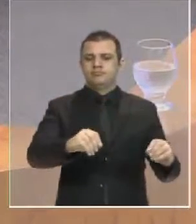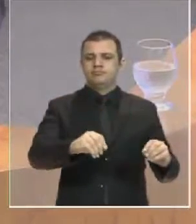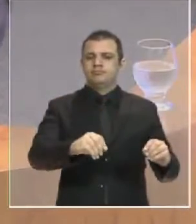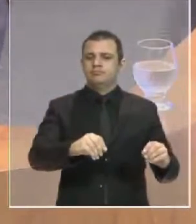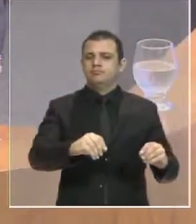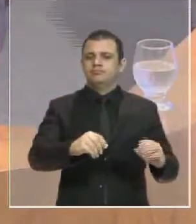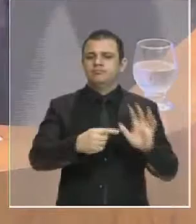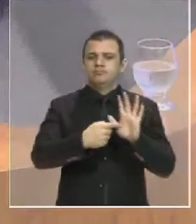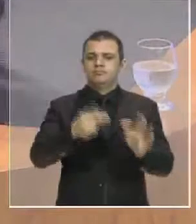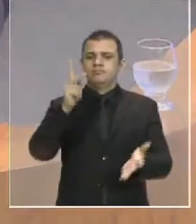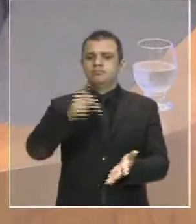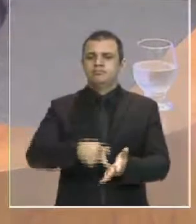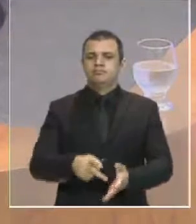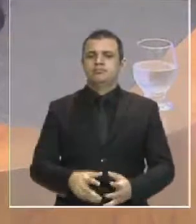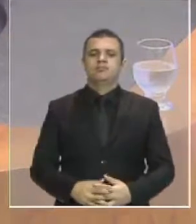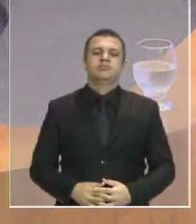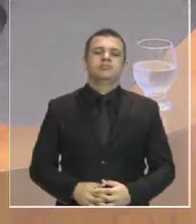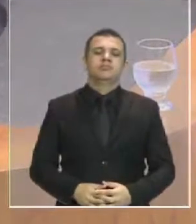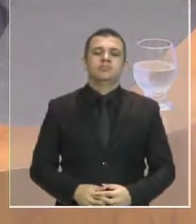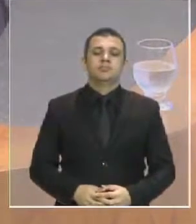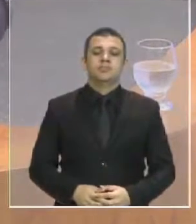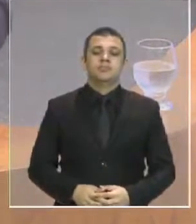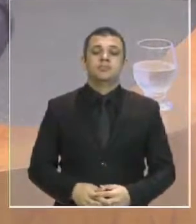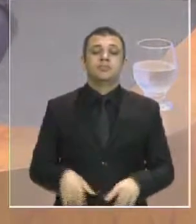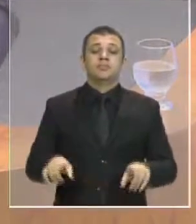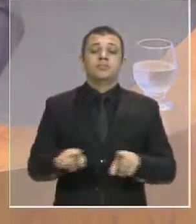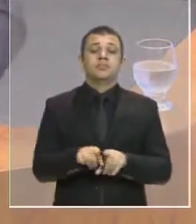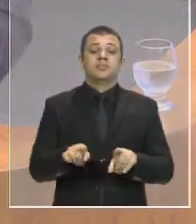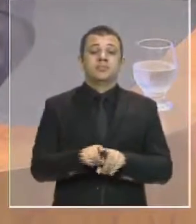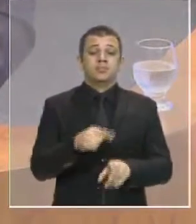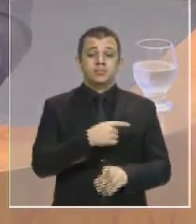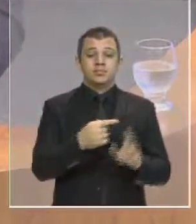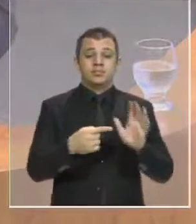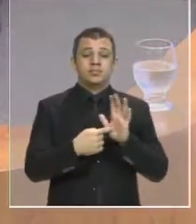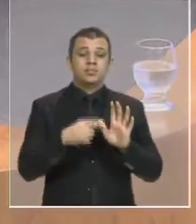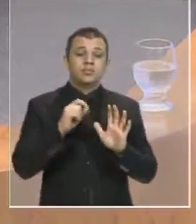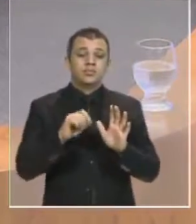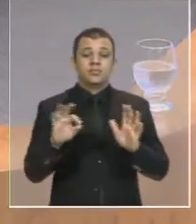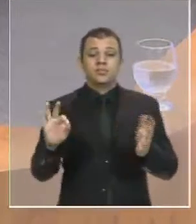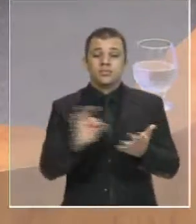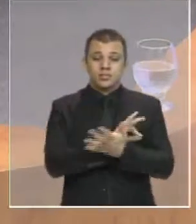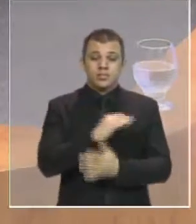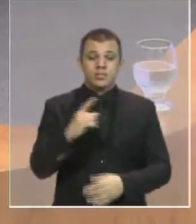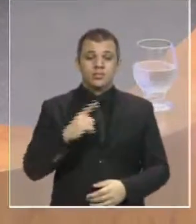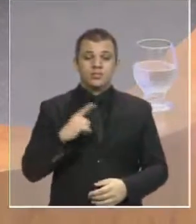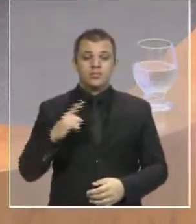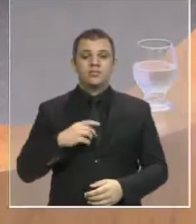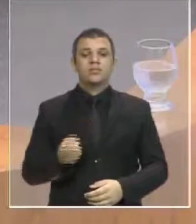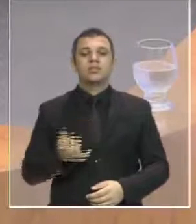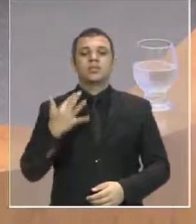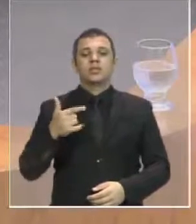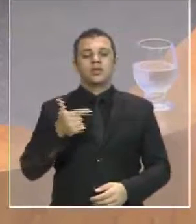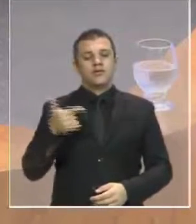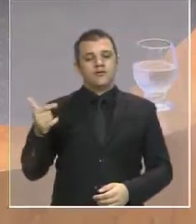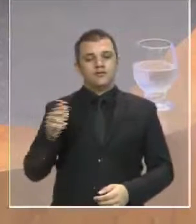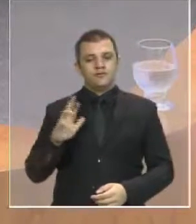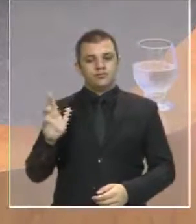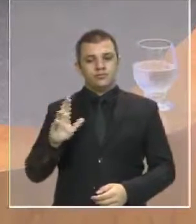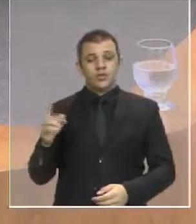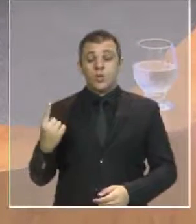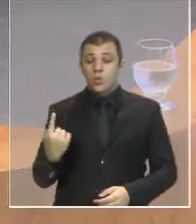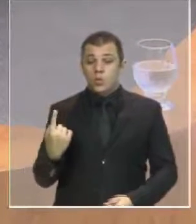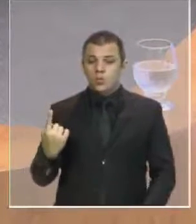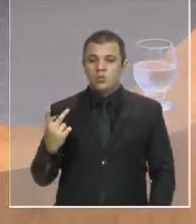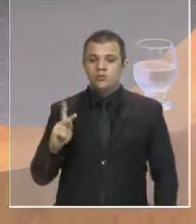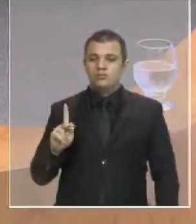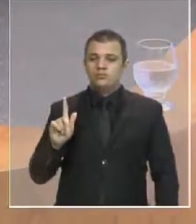Está aqui a contratação, R$ 22,00 por 1 quilo